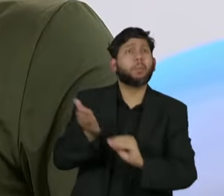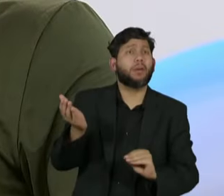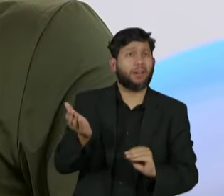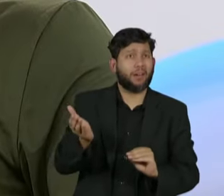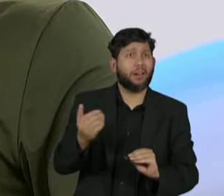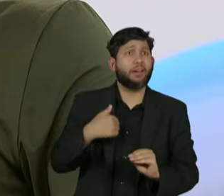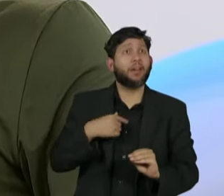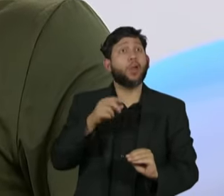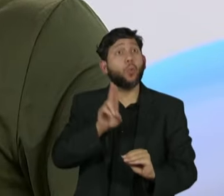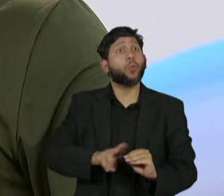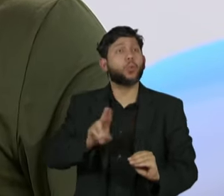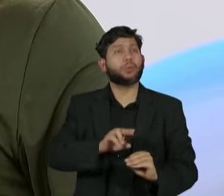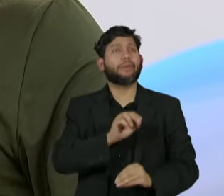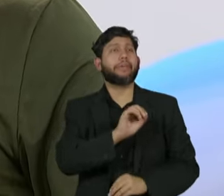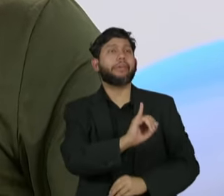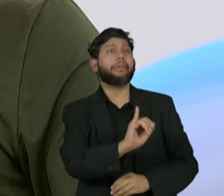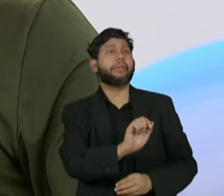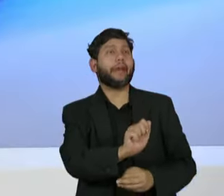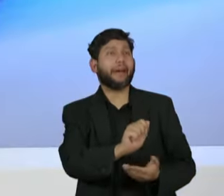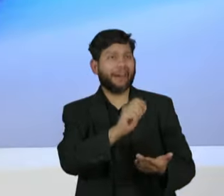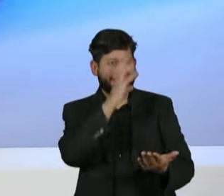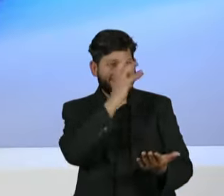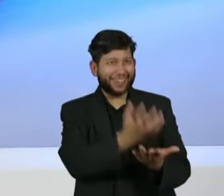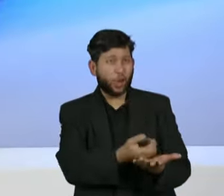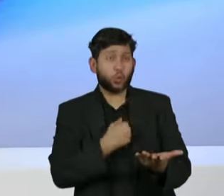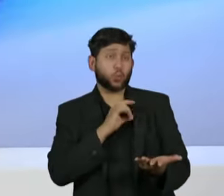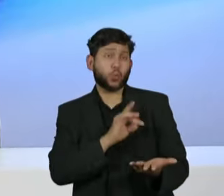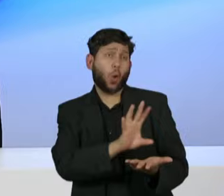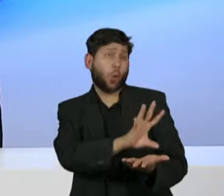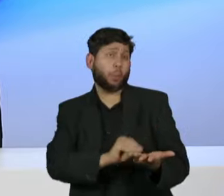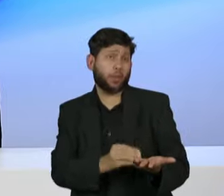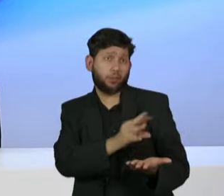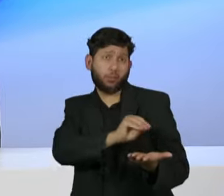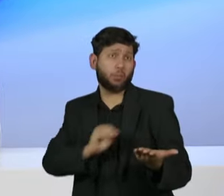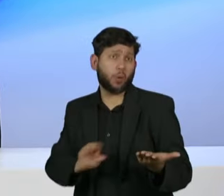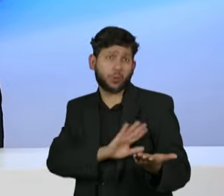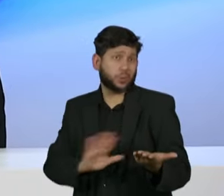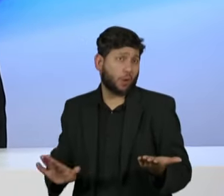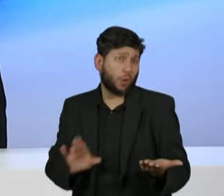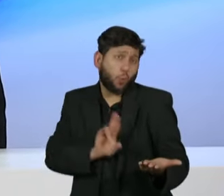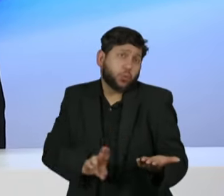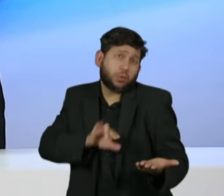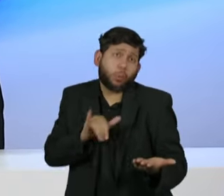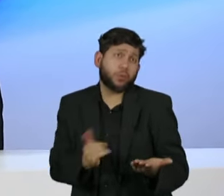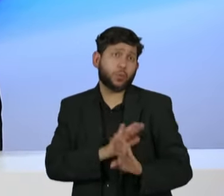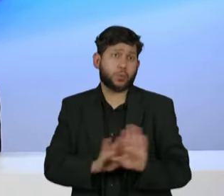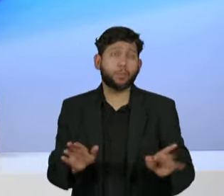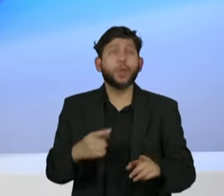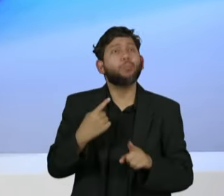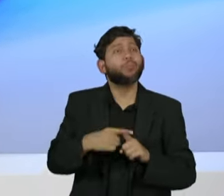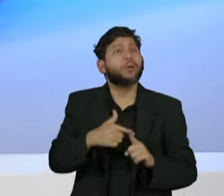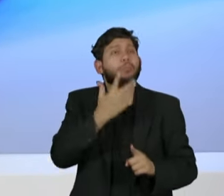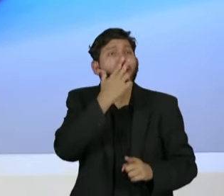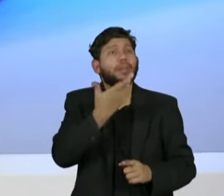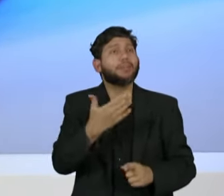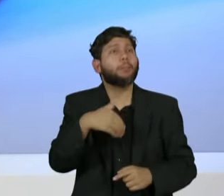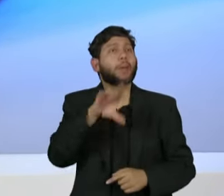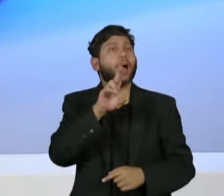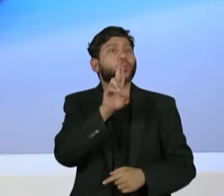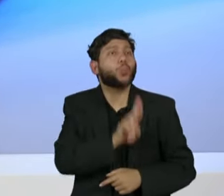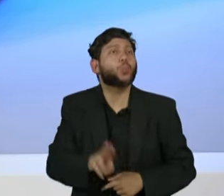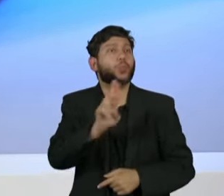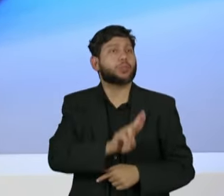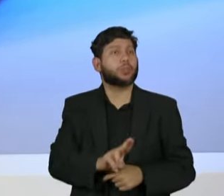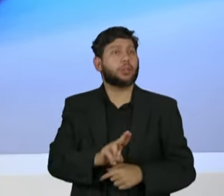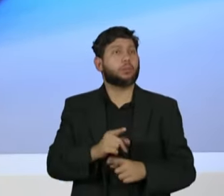você usuário de a e porque a regulação vai mais para o lado do consumo da Inteligência Artificial do que